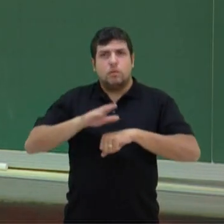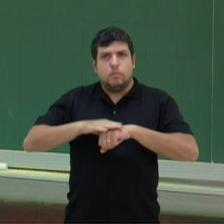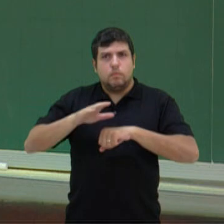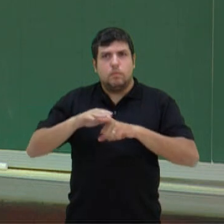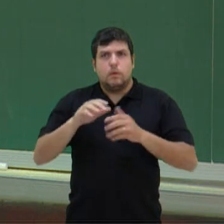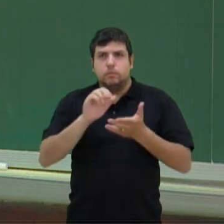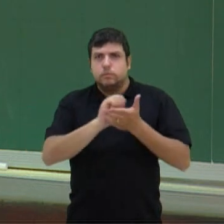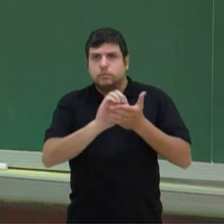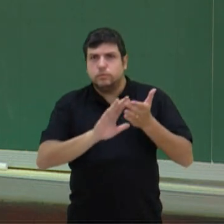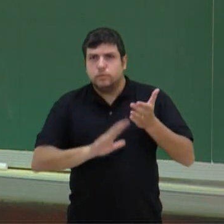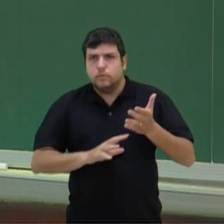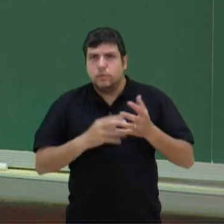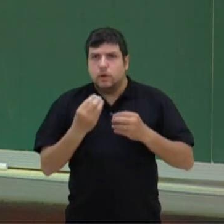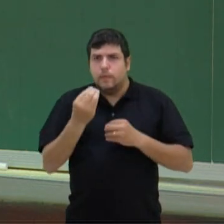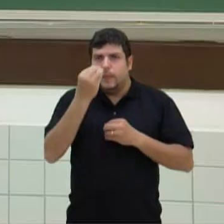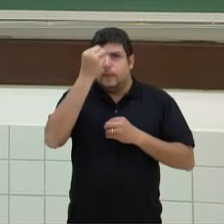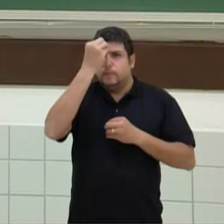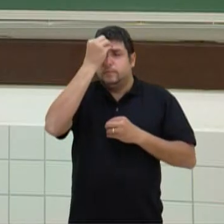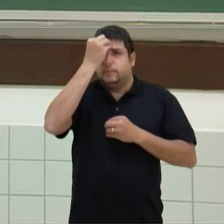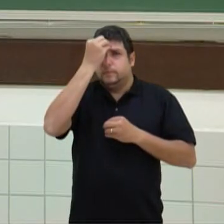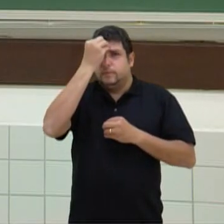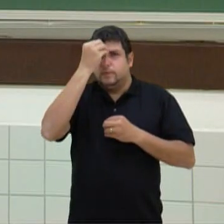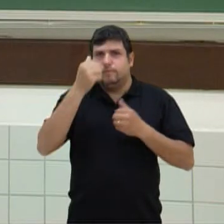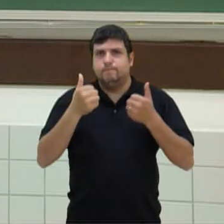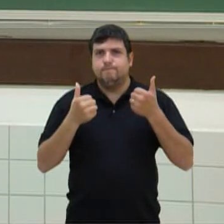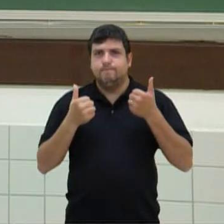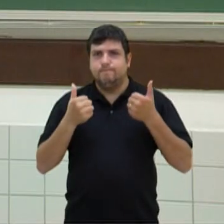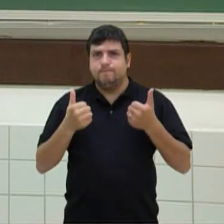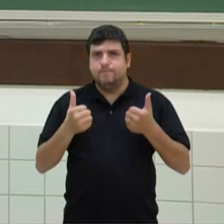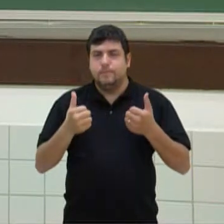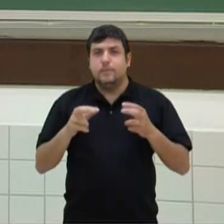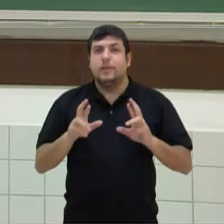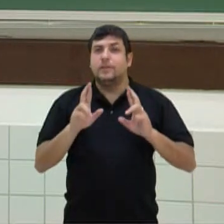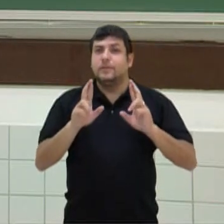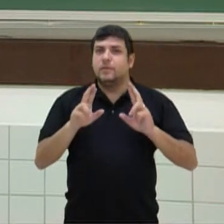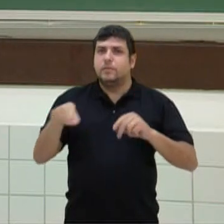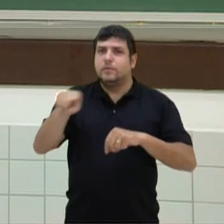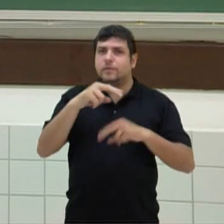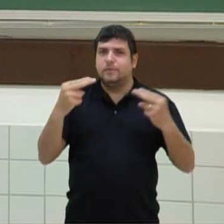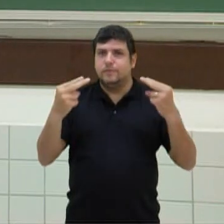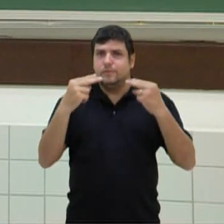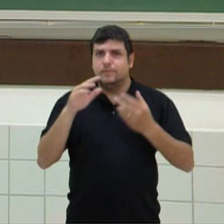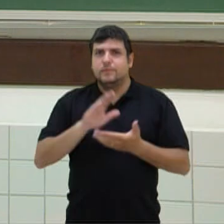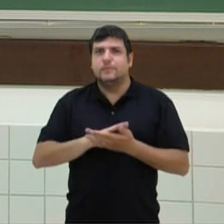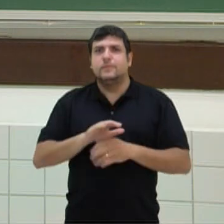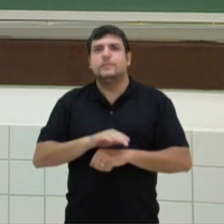melhor esse conteúdo e eu espero vocês até a próxima aula.